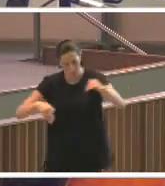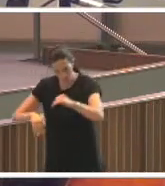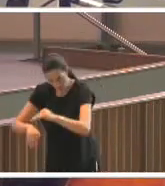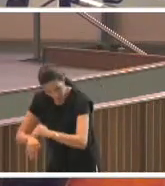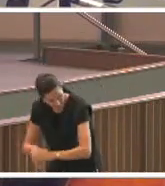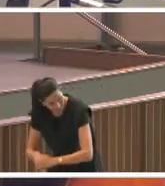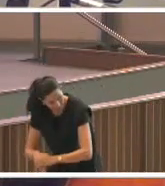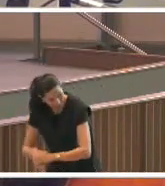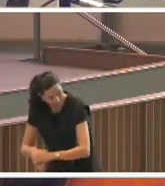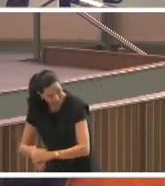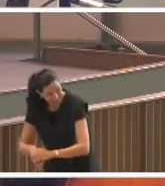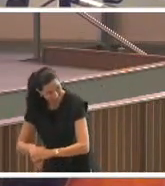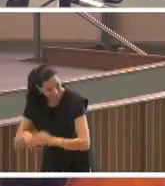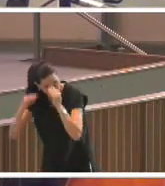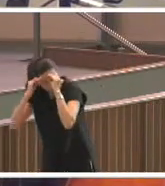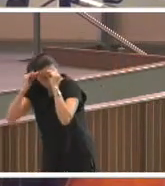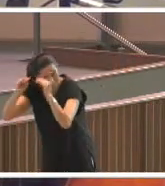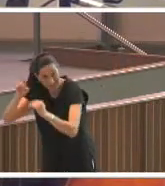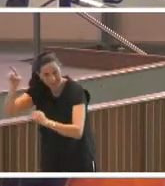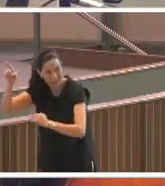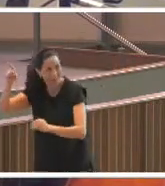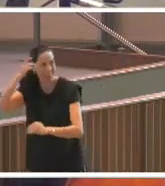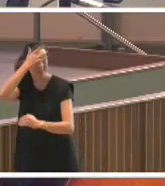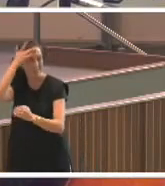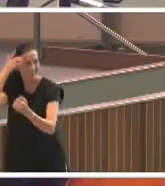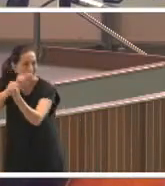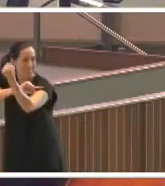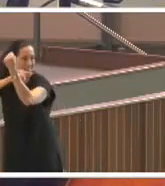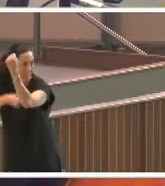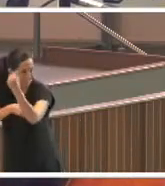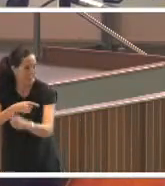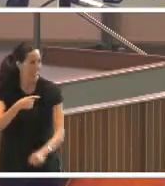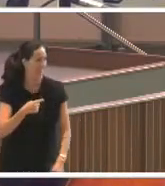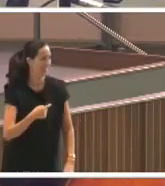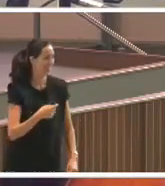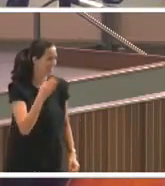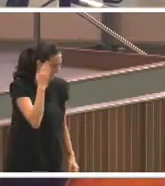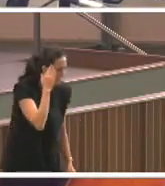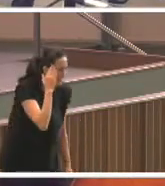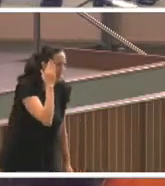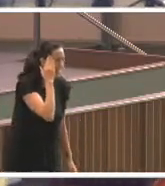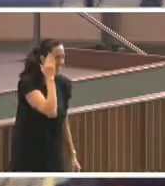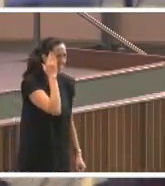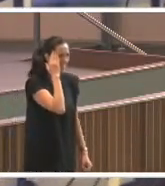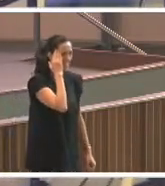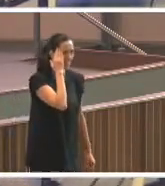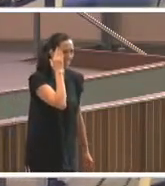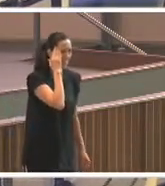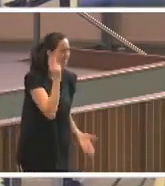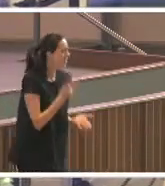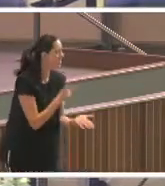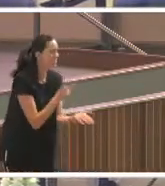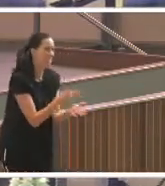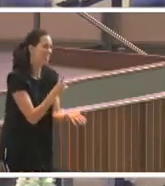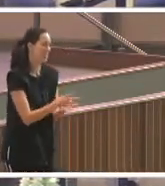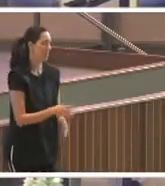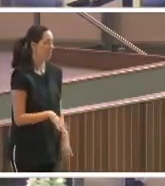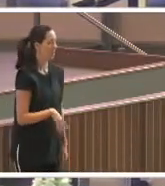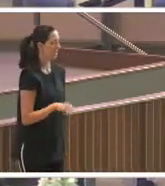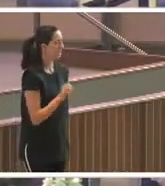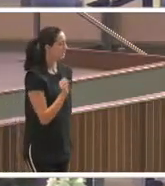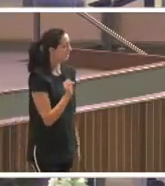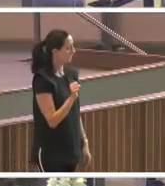pessoas sobre quem exercemos autoridade. E eu vou dizer para você que eu creio que